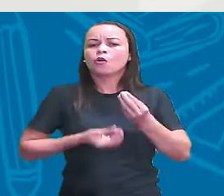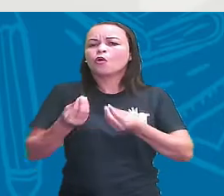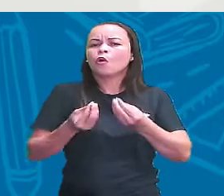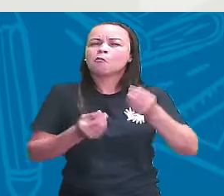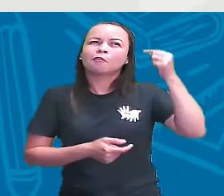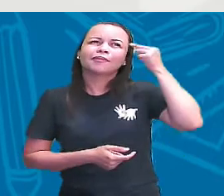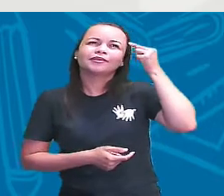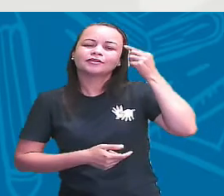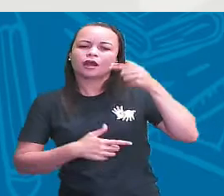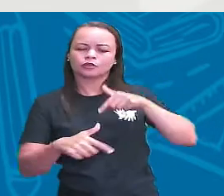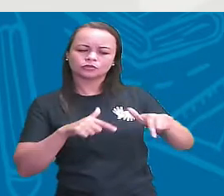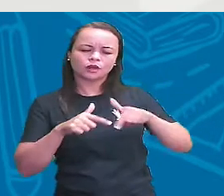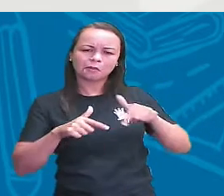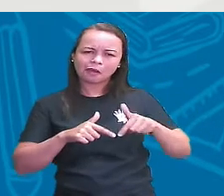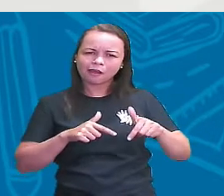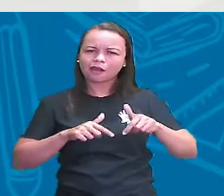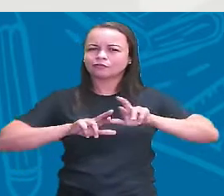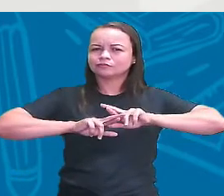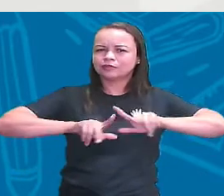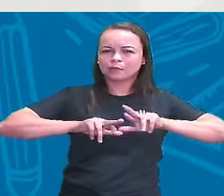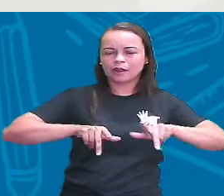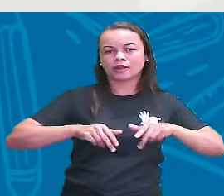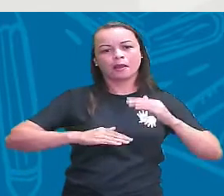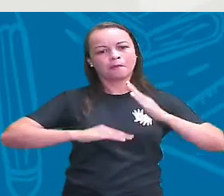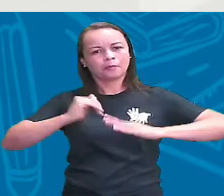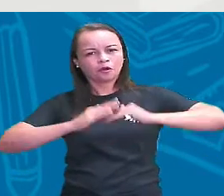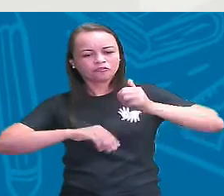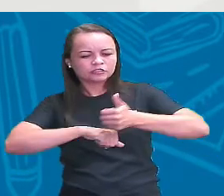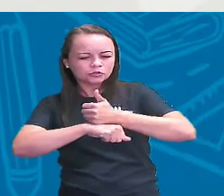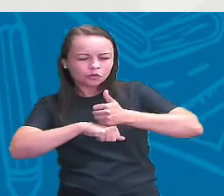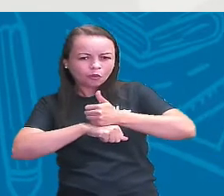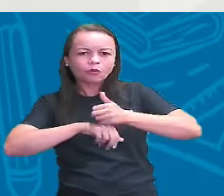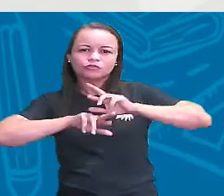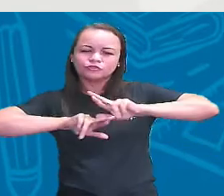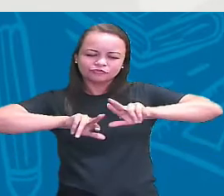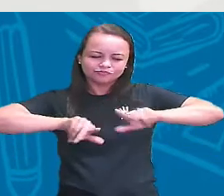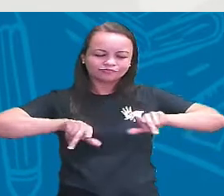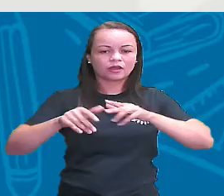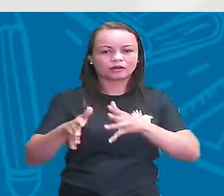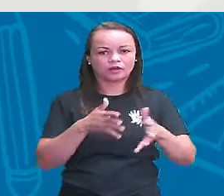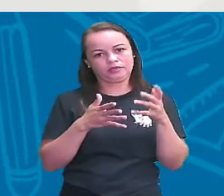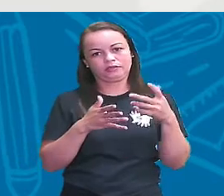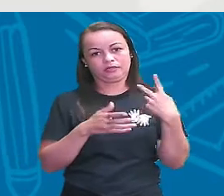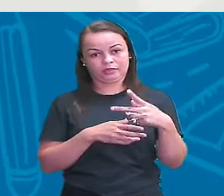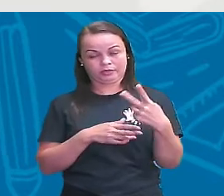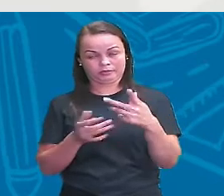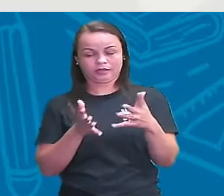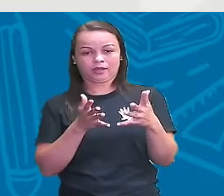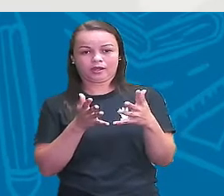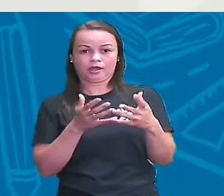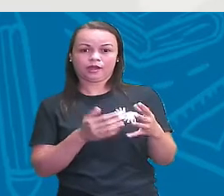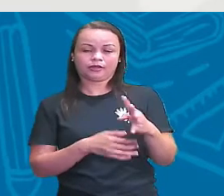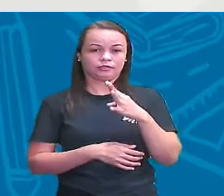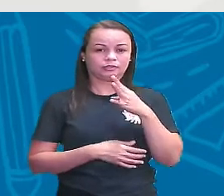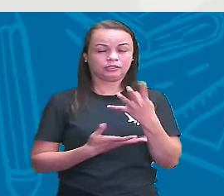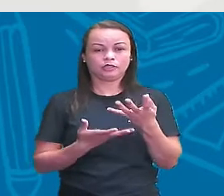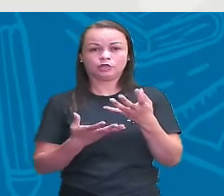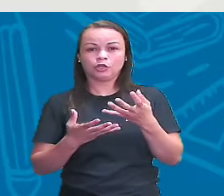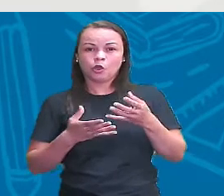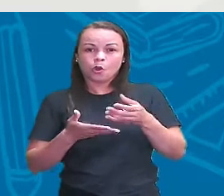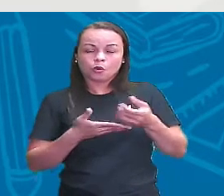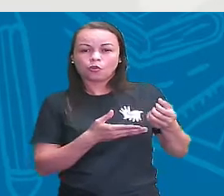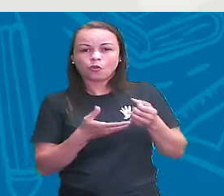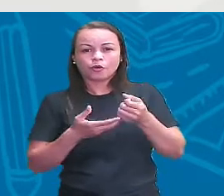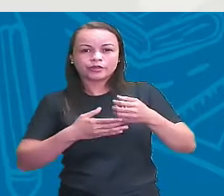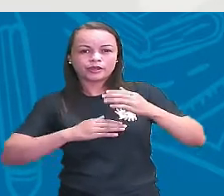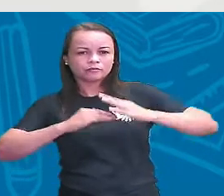o trabalho diferentes, profissões, né? Essas pessoas já vêm com toda essa carga de conhecimento e traz aqui para o nosso território. E